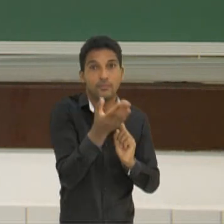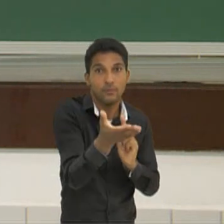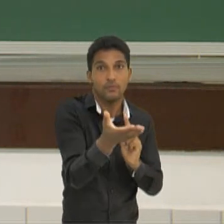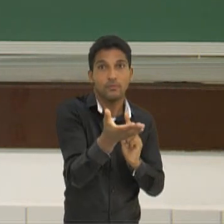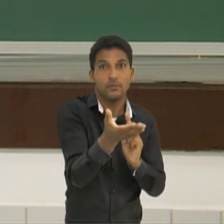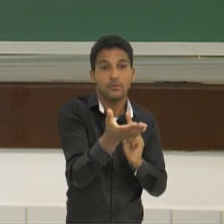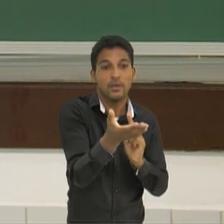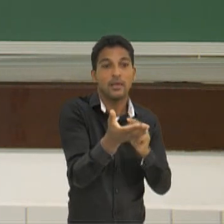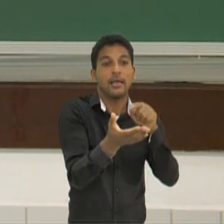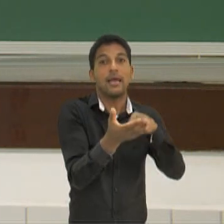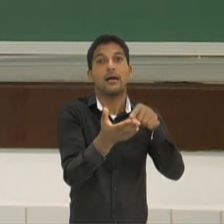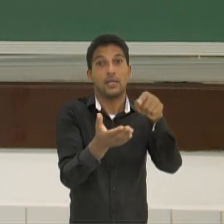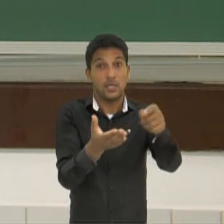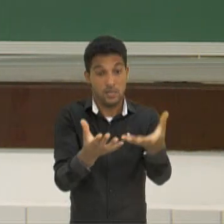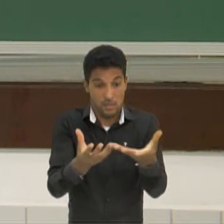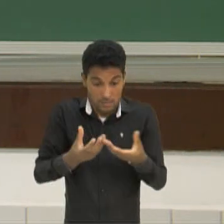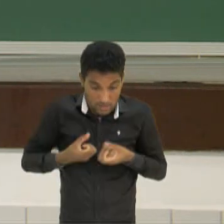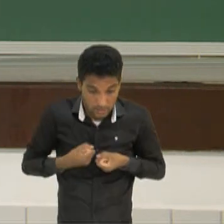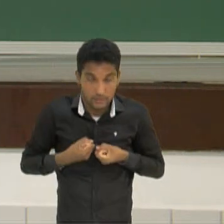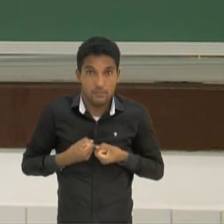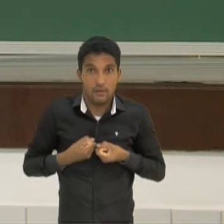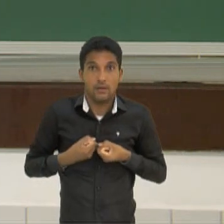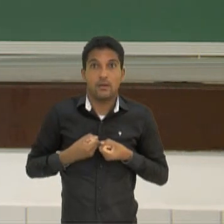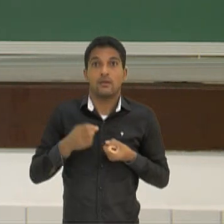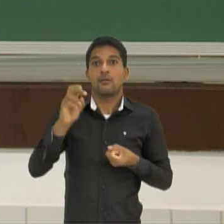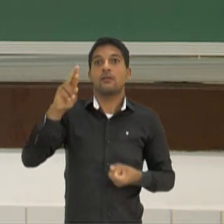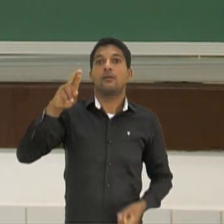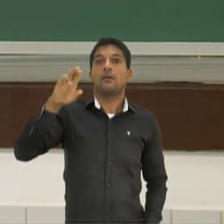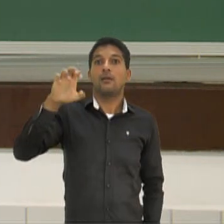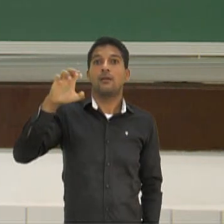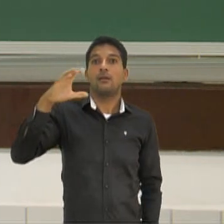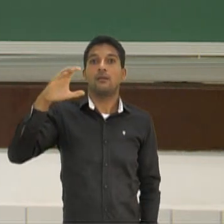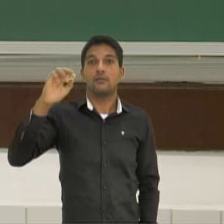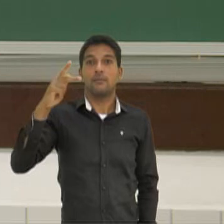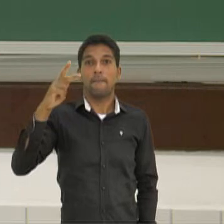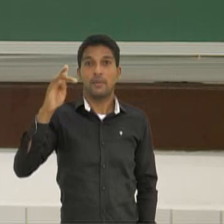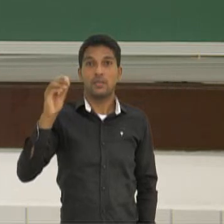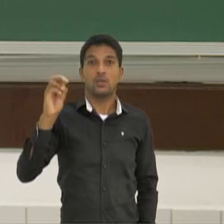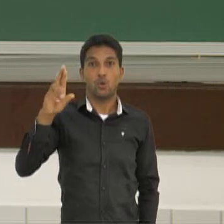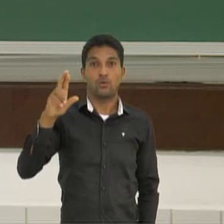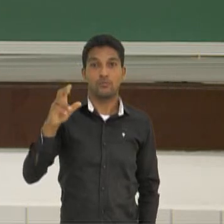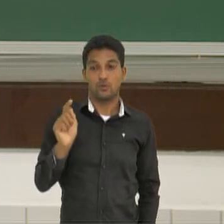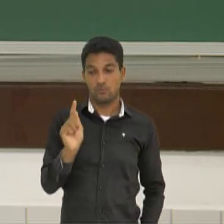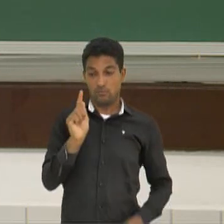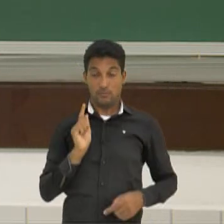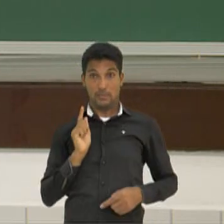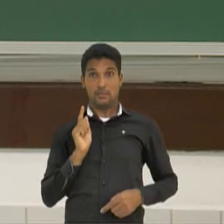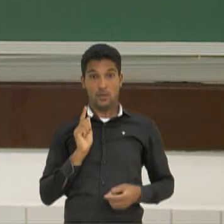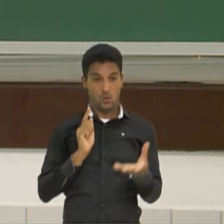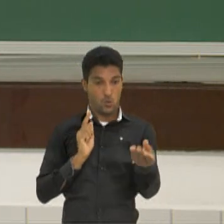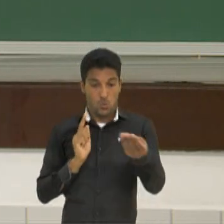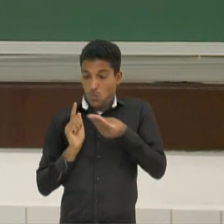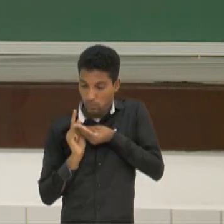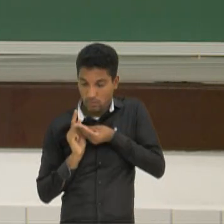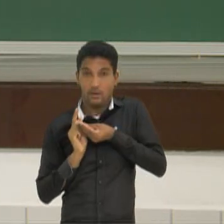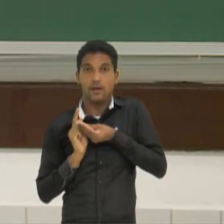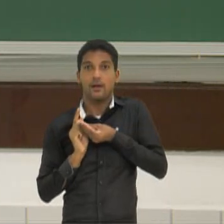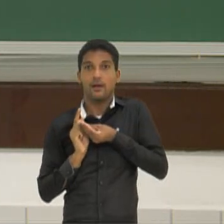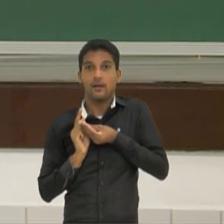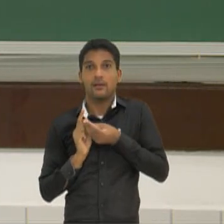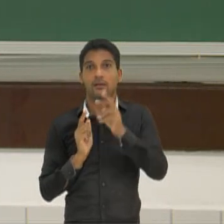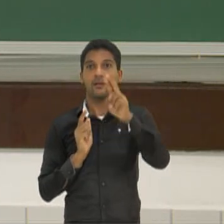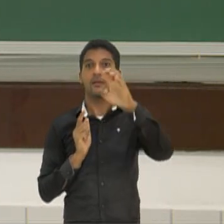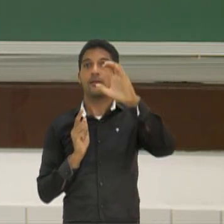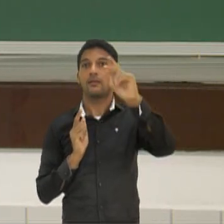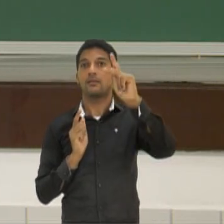vão questionar essa questão do emissor e do receptor, né? Porque existe ali todo um contexto dentro do discurso e fora